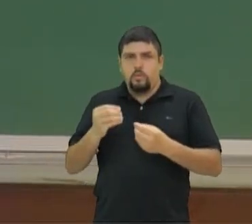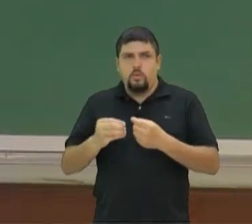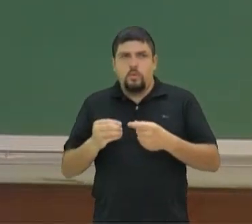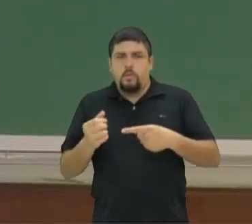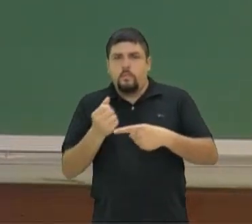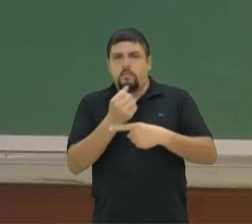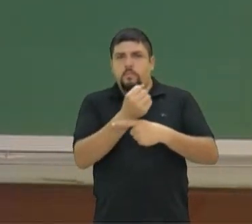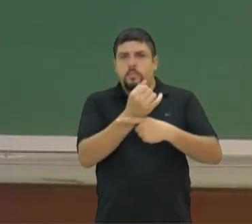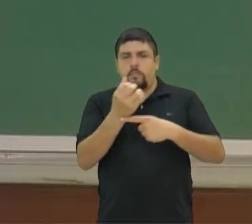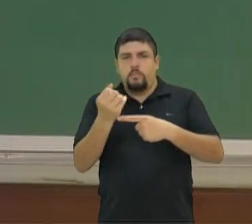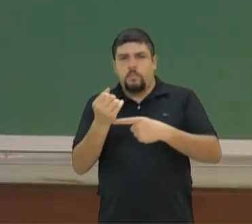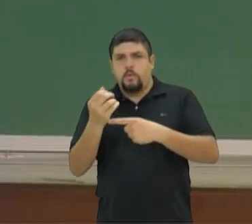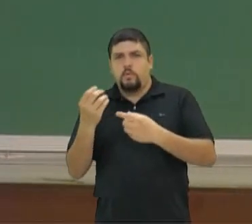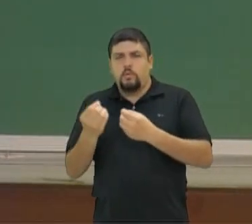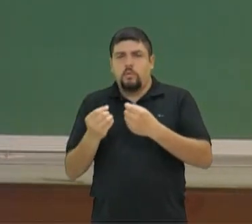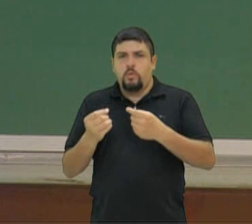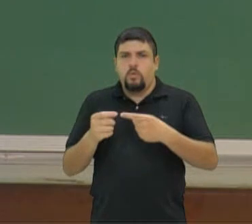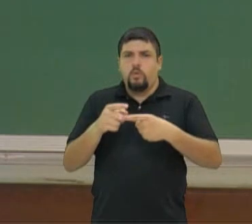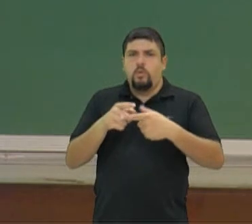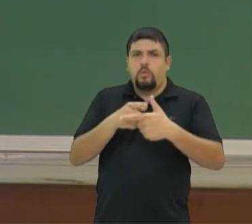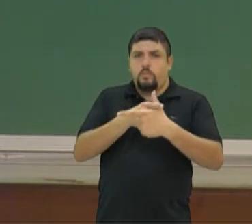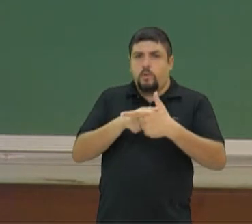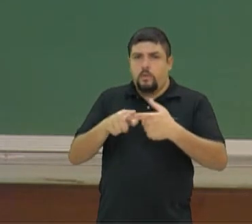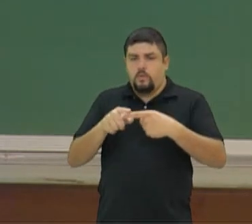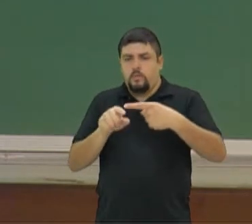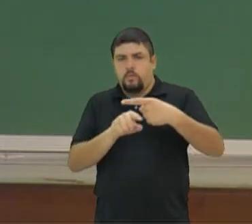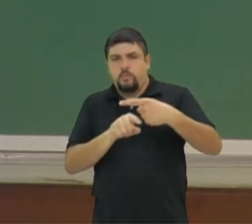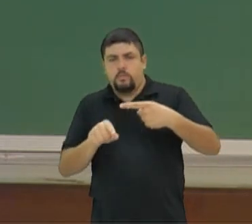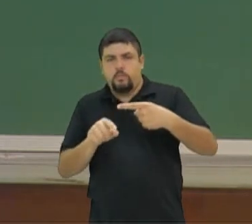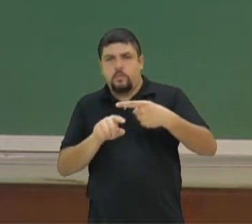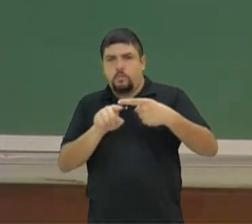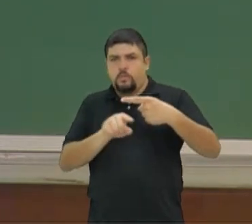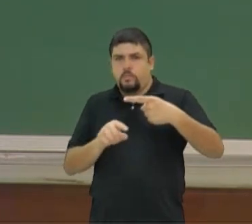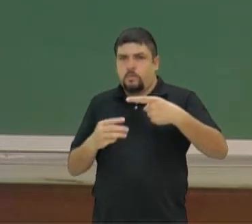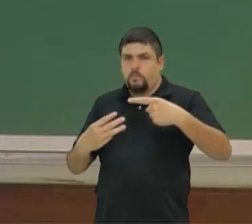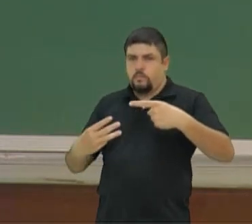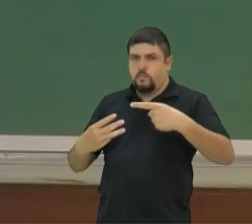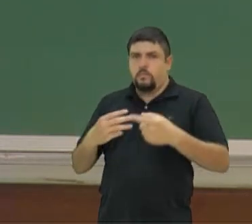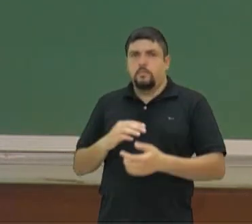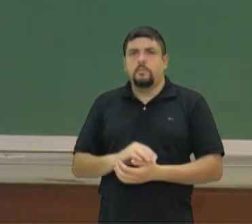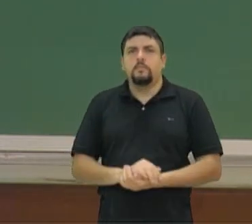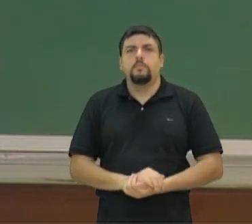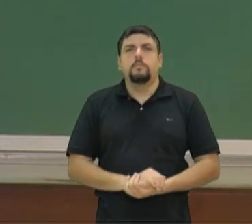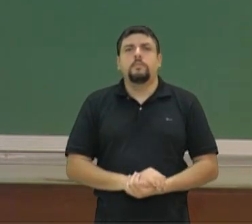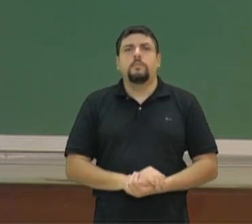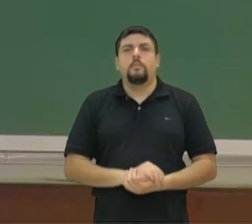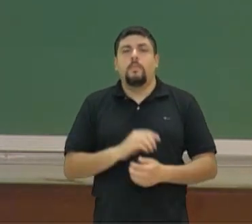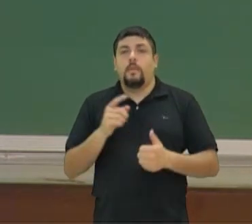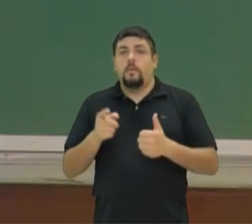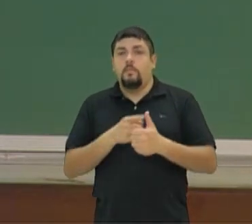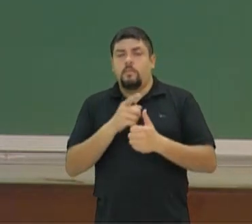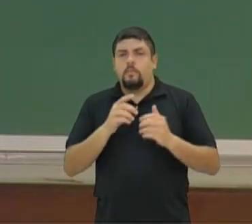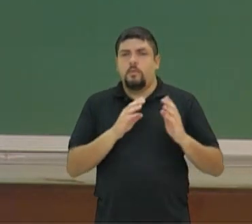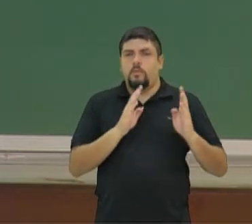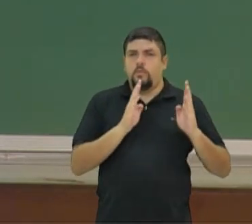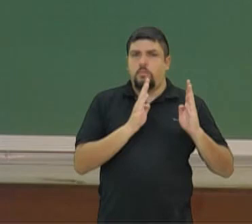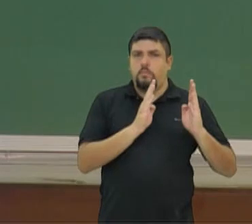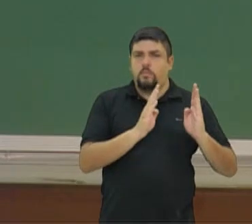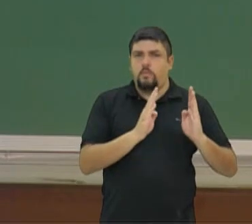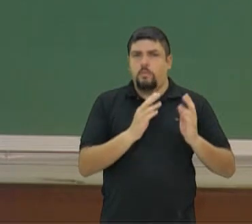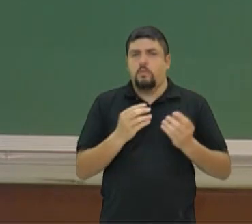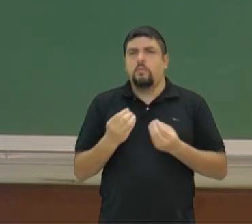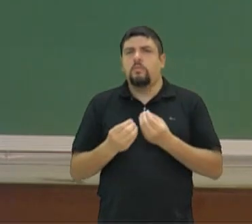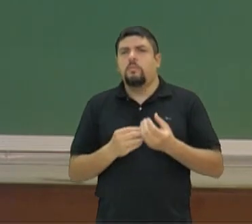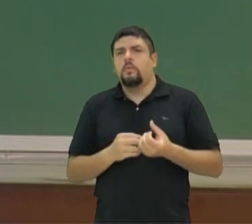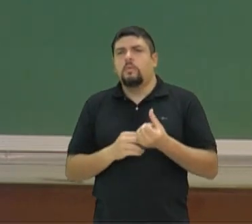do produto, vamos à divisão. Primeiro, eu vou dividir quem? Primeiro eu faço a divisão dos módulos. 6 dividido por quanto? Quanto aqui